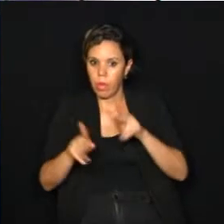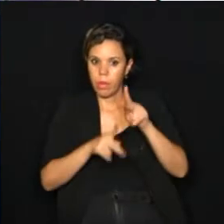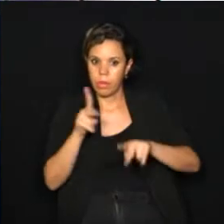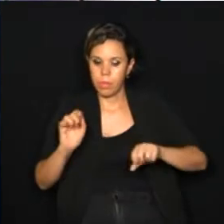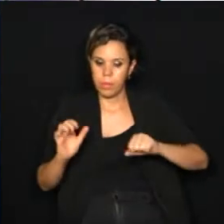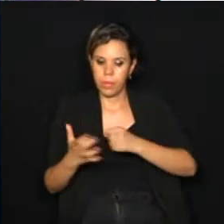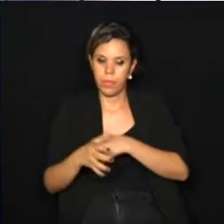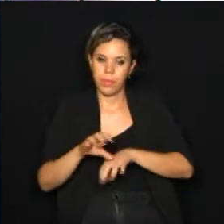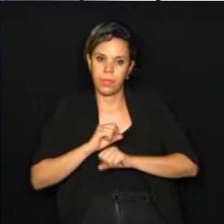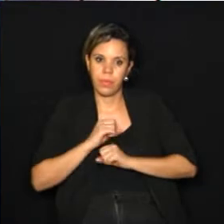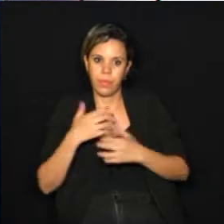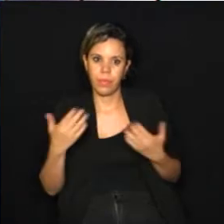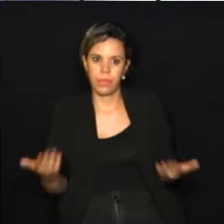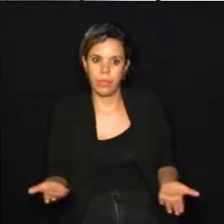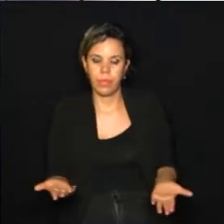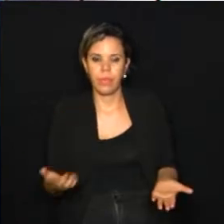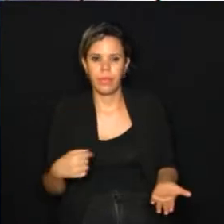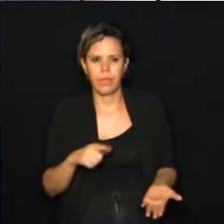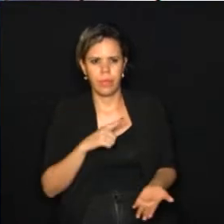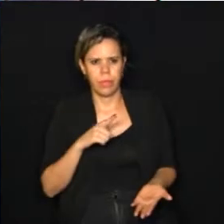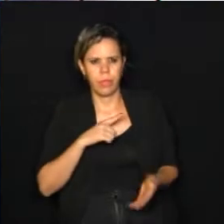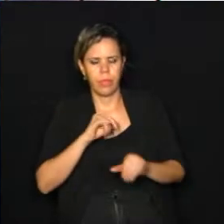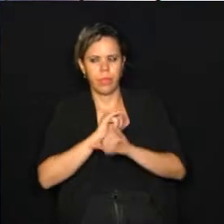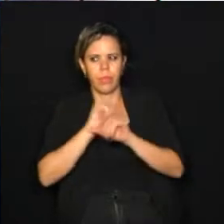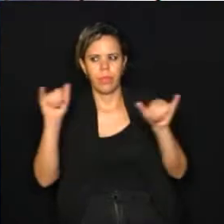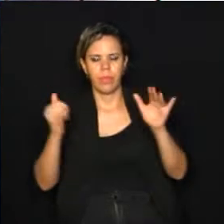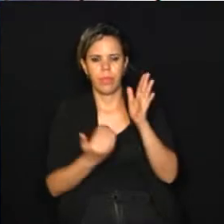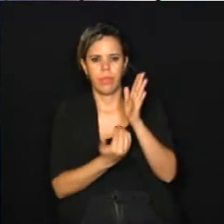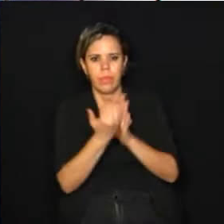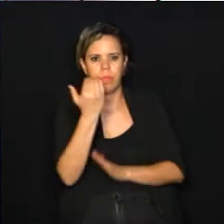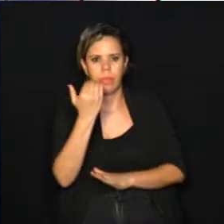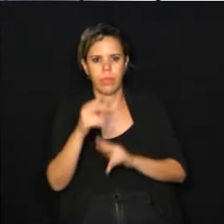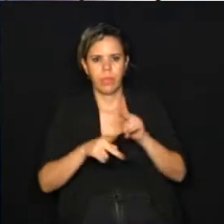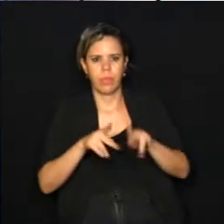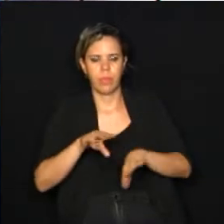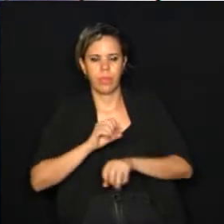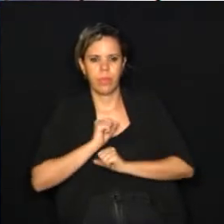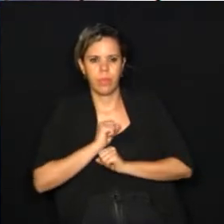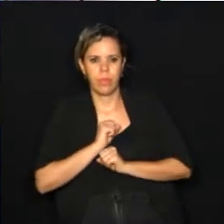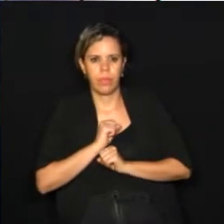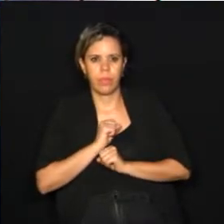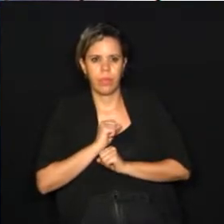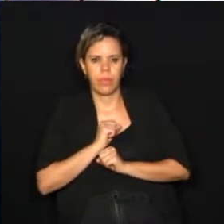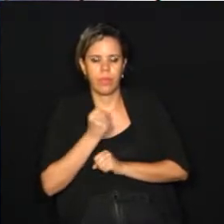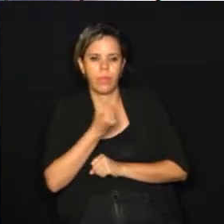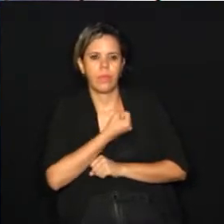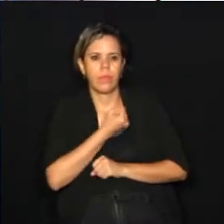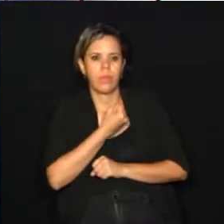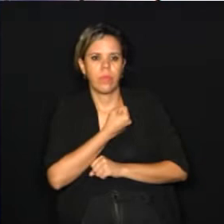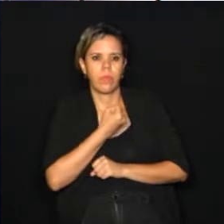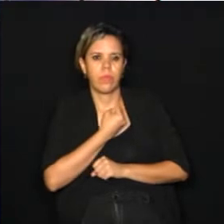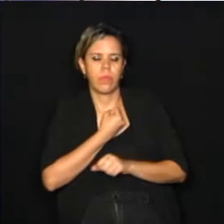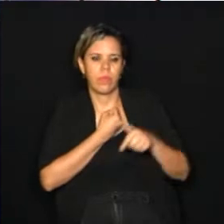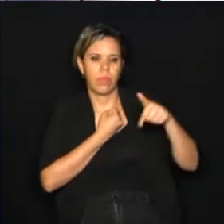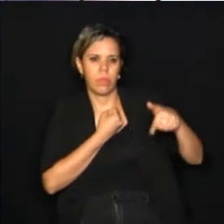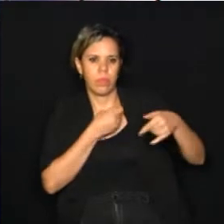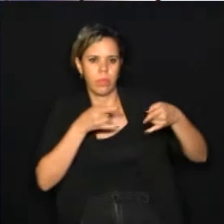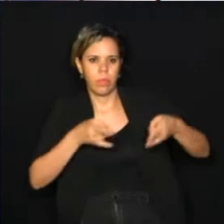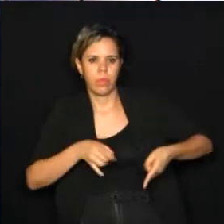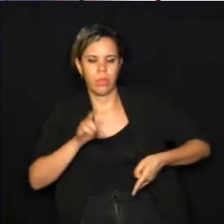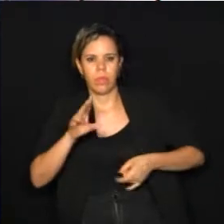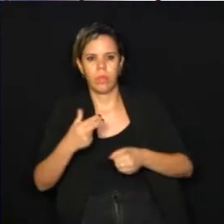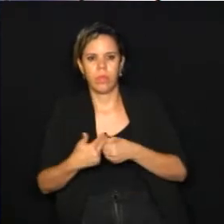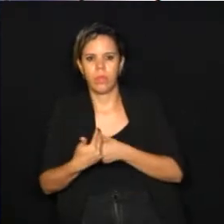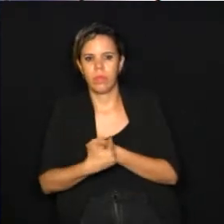da Covid-19, sendo que a gente tem anunciado aqui o aumento de casos. Então, esse número de 7 leitos apenas no